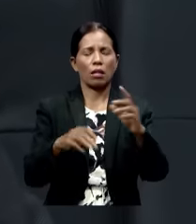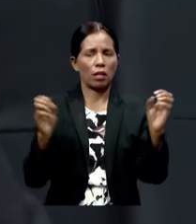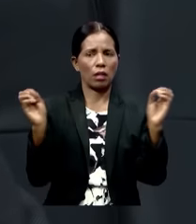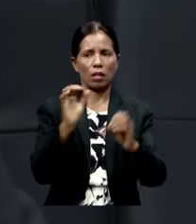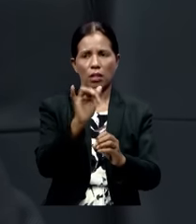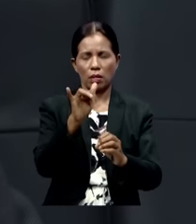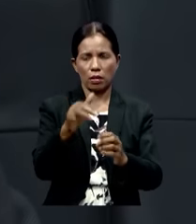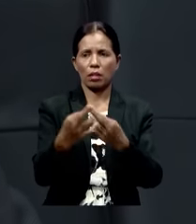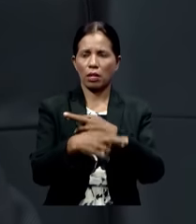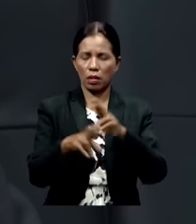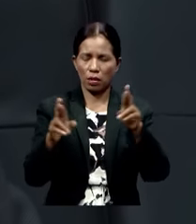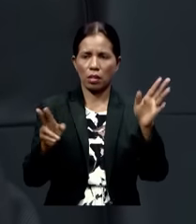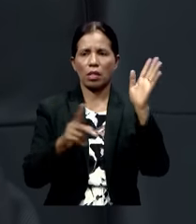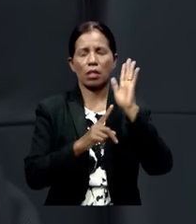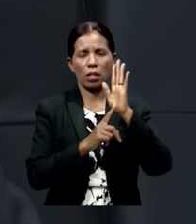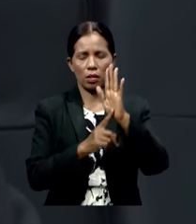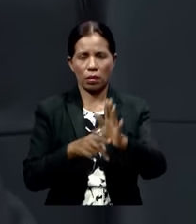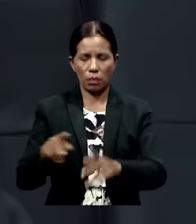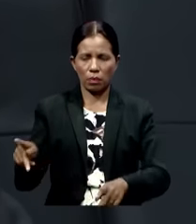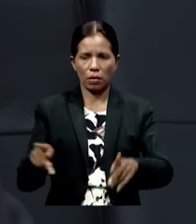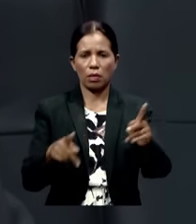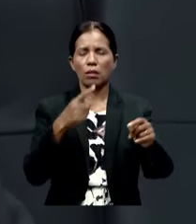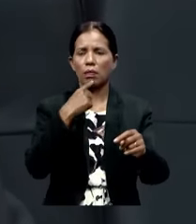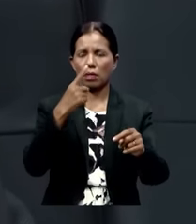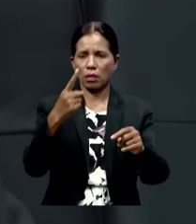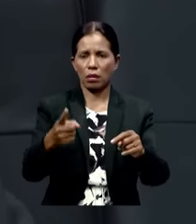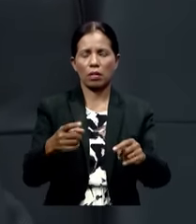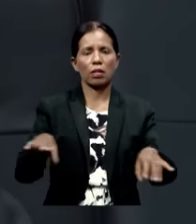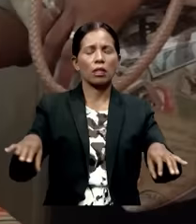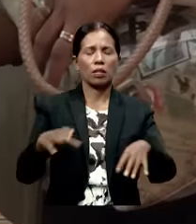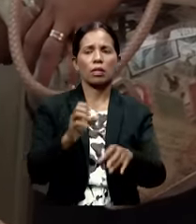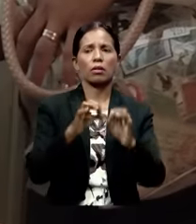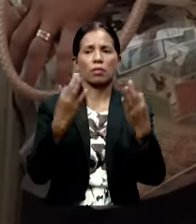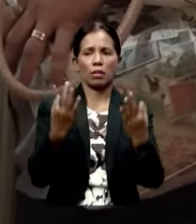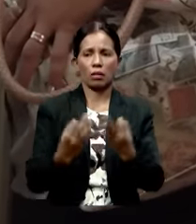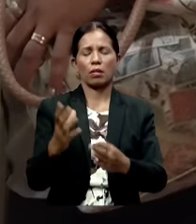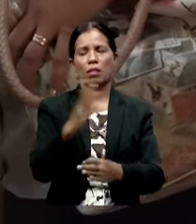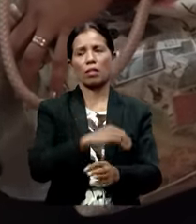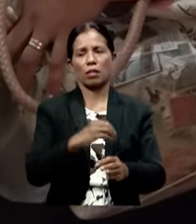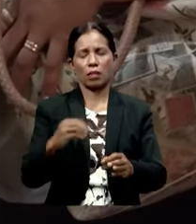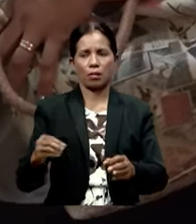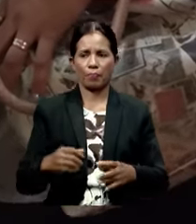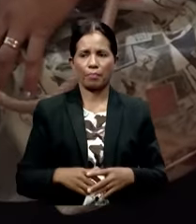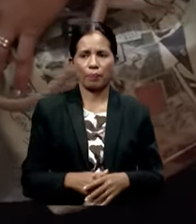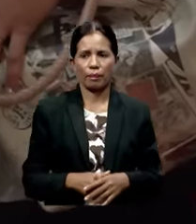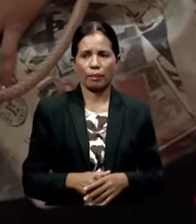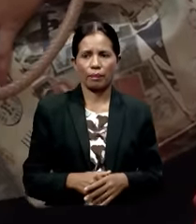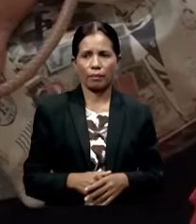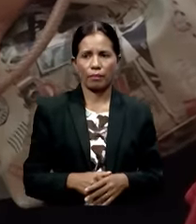concorda o resultado nebe fosai, no público considera, e o sistema familiarismo no partidarismo.